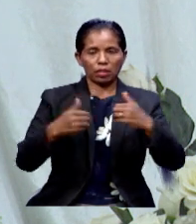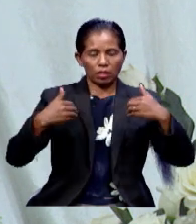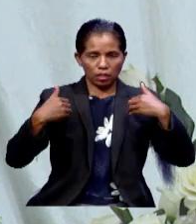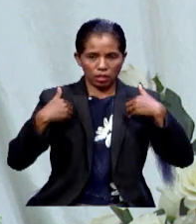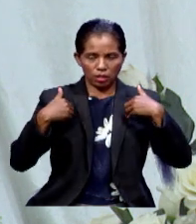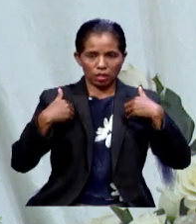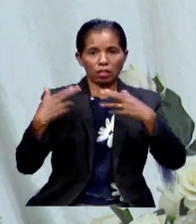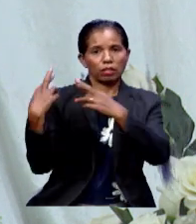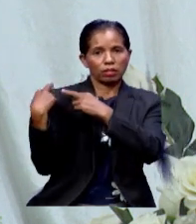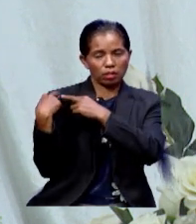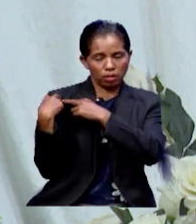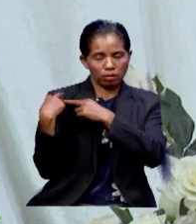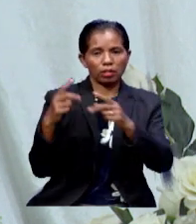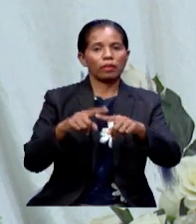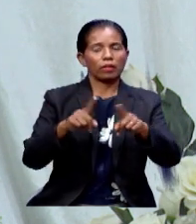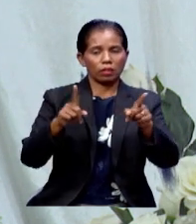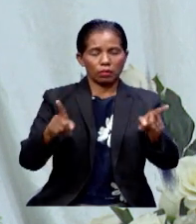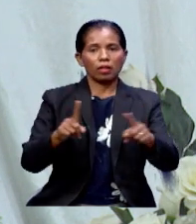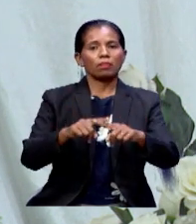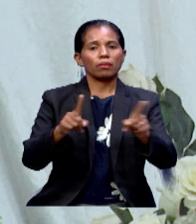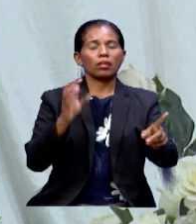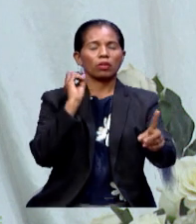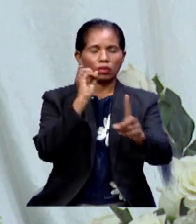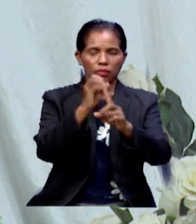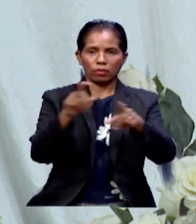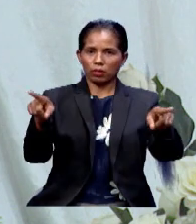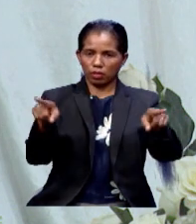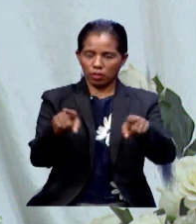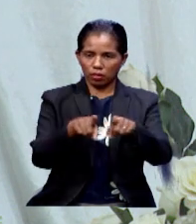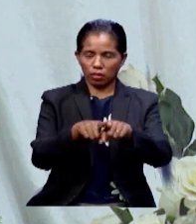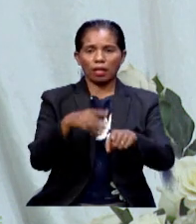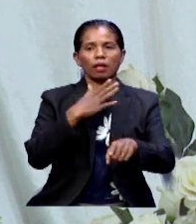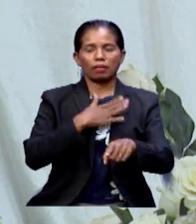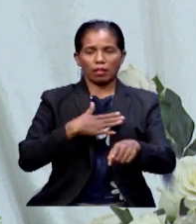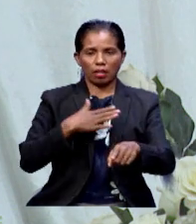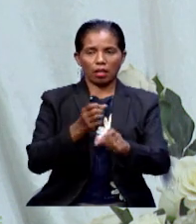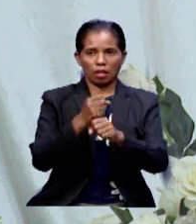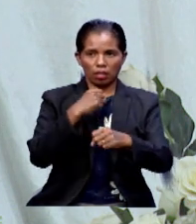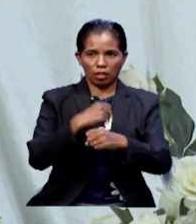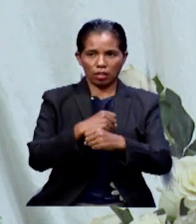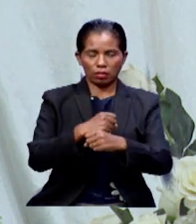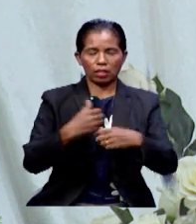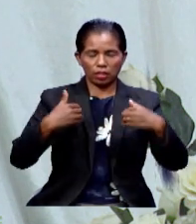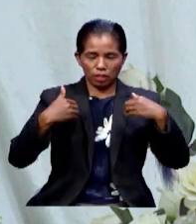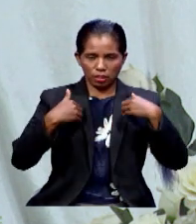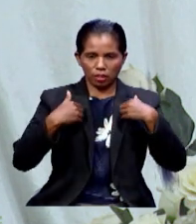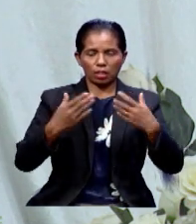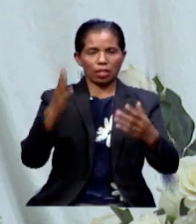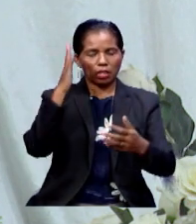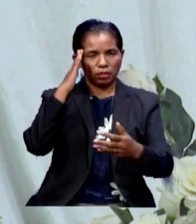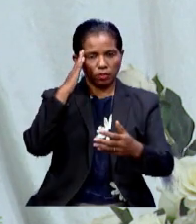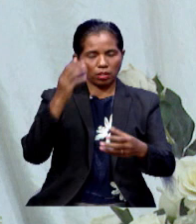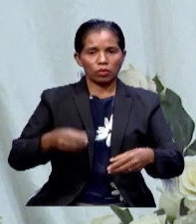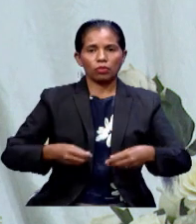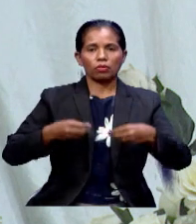diferente. Mai be o objetivo hanesan, halo favor mos. E a intenção a tu fo tempo